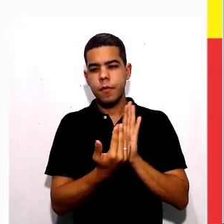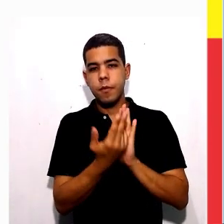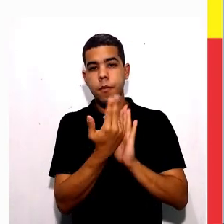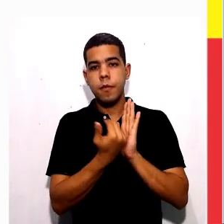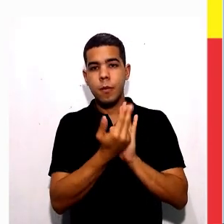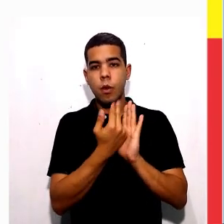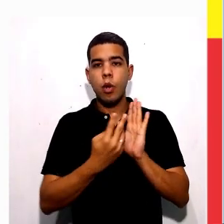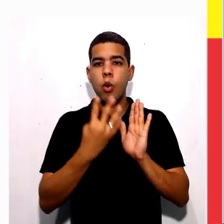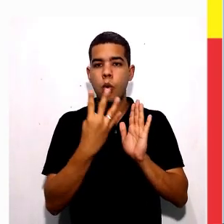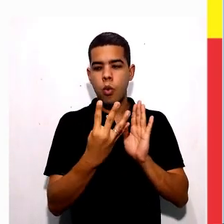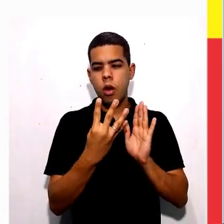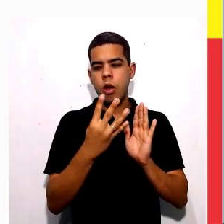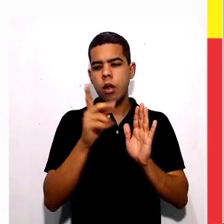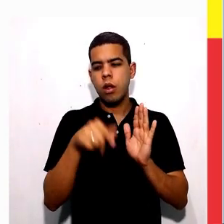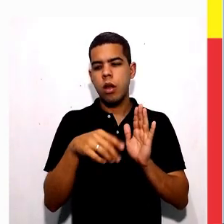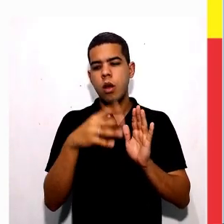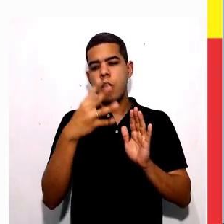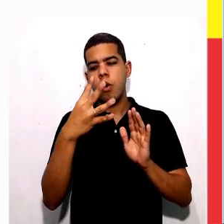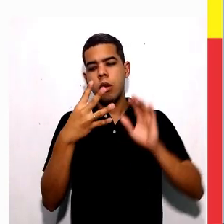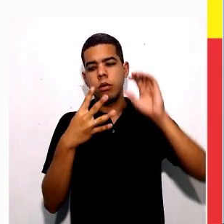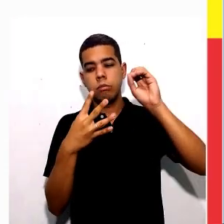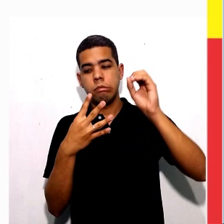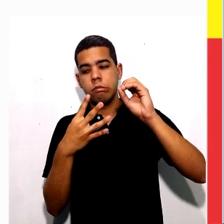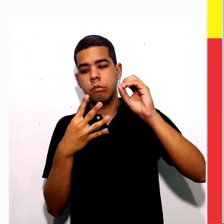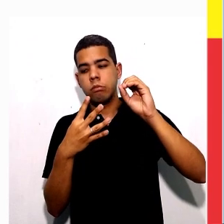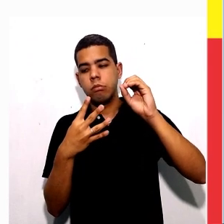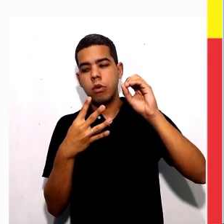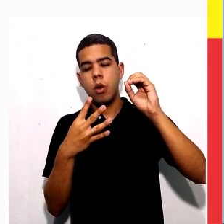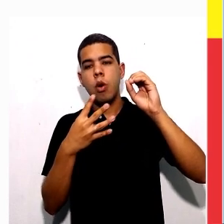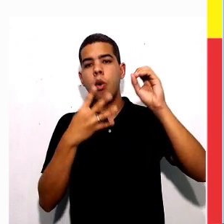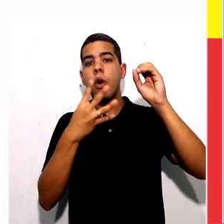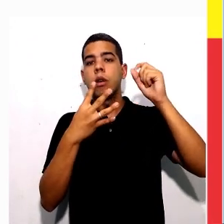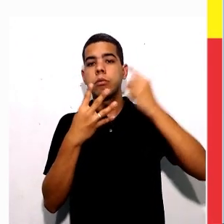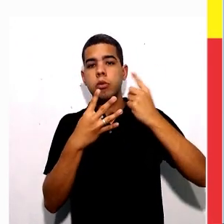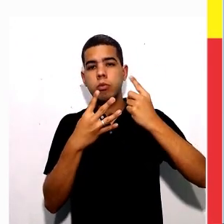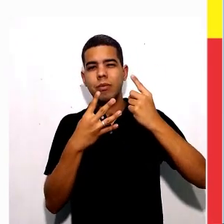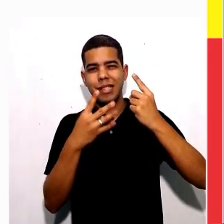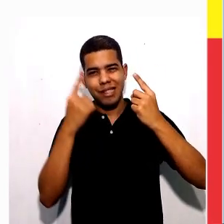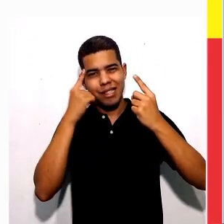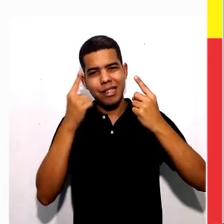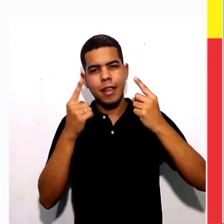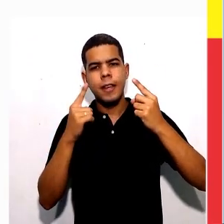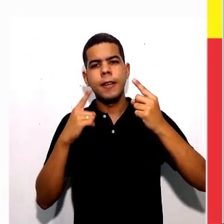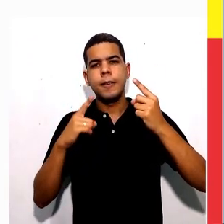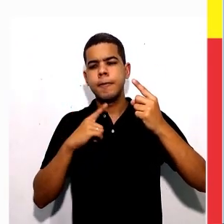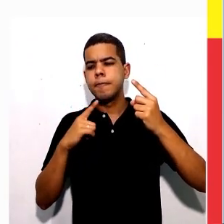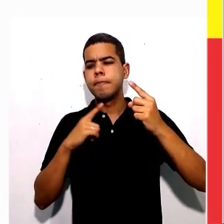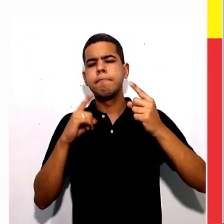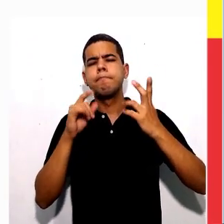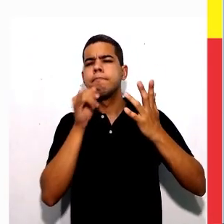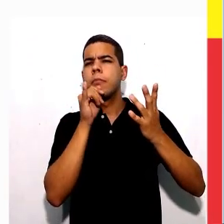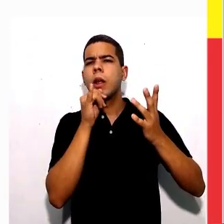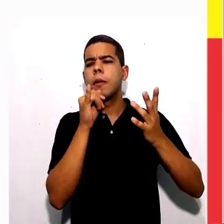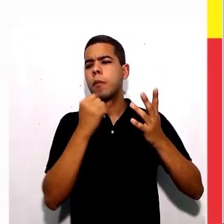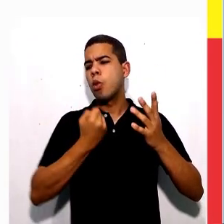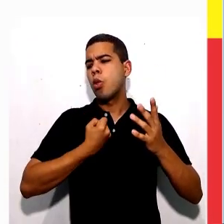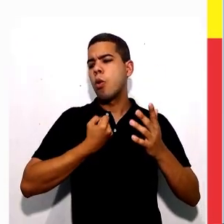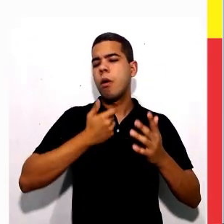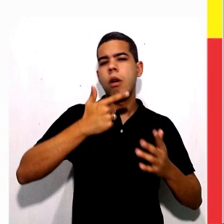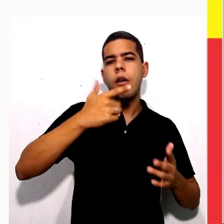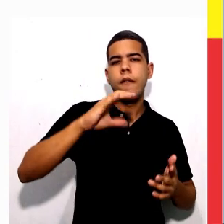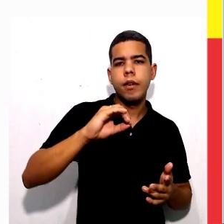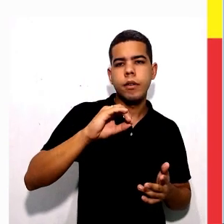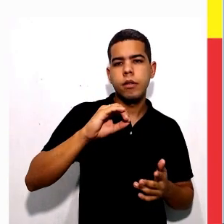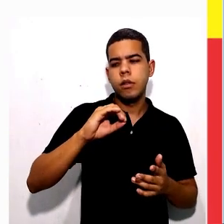figura 3, 4 elevado ao quadrado. Opa, diminui 1. Então, qualquer figura, a posição vigésima vai ser